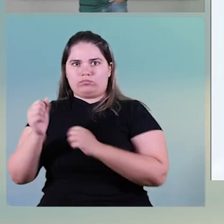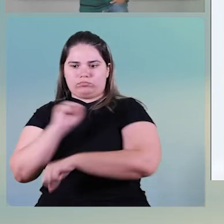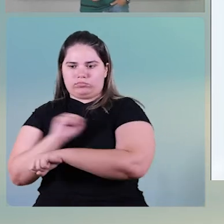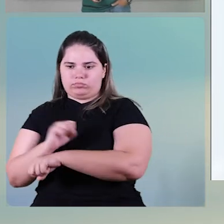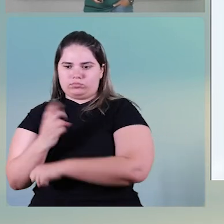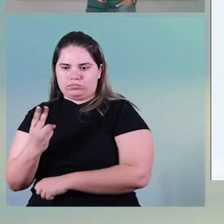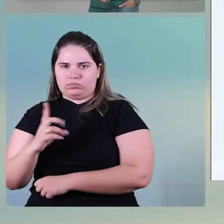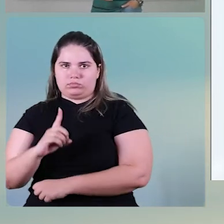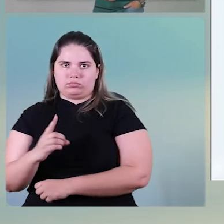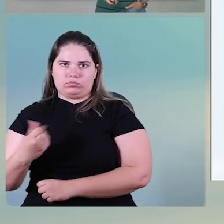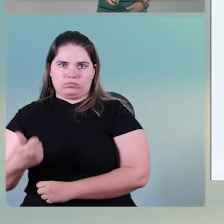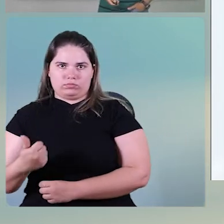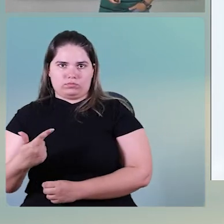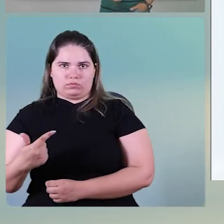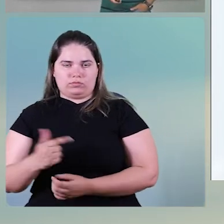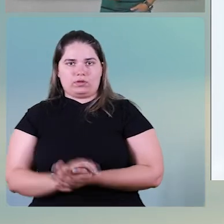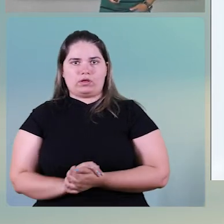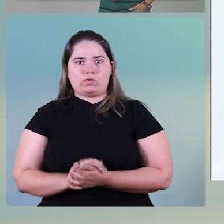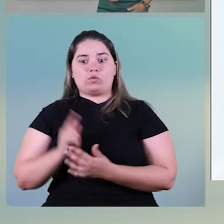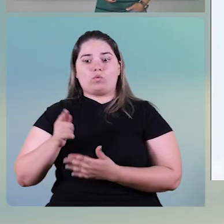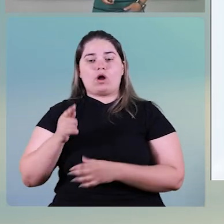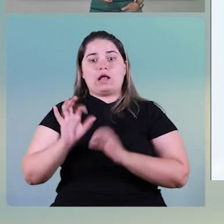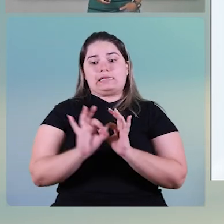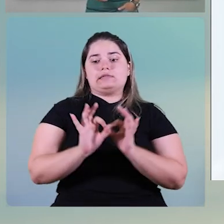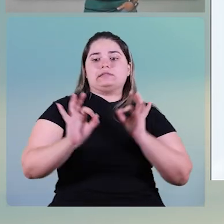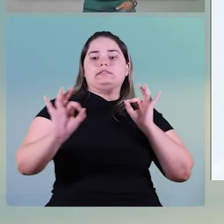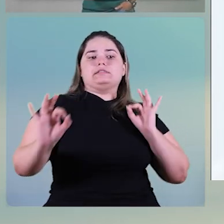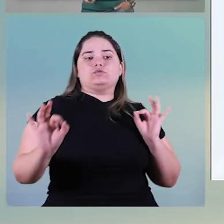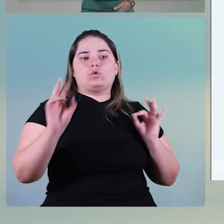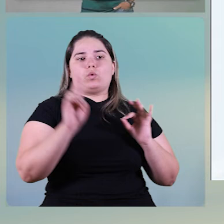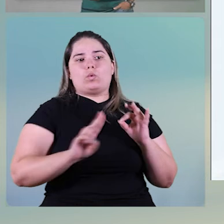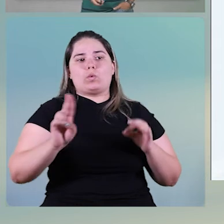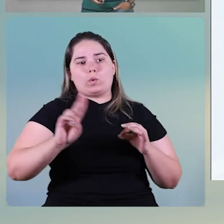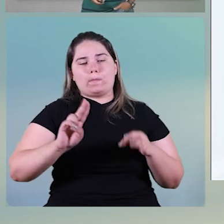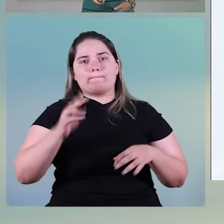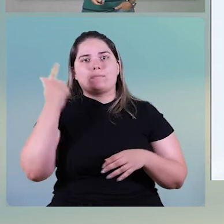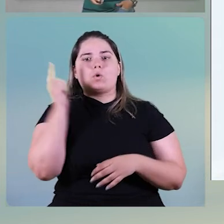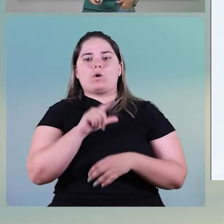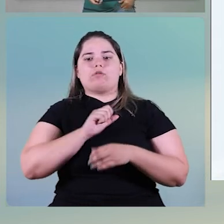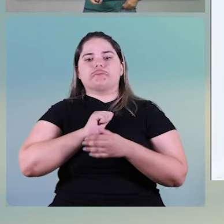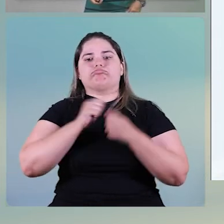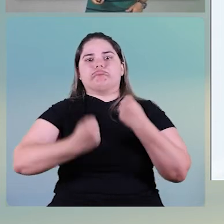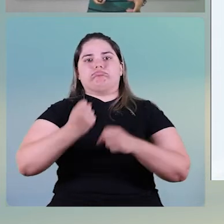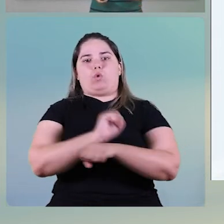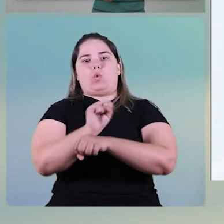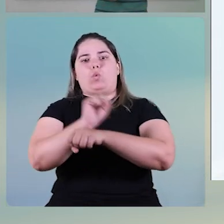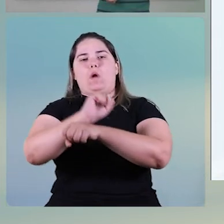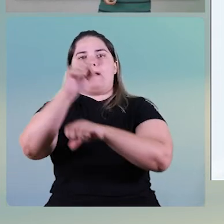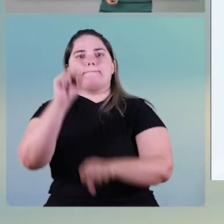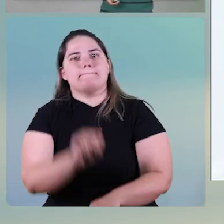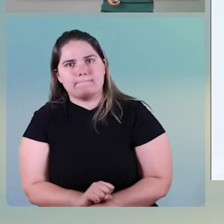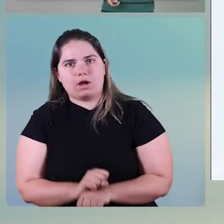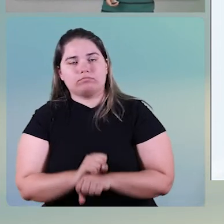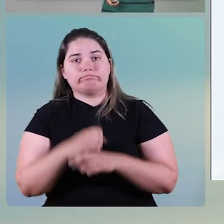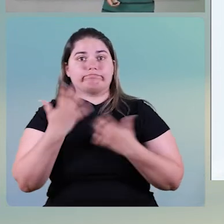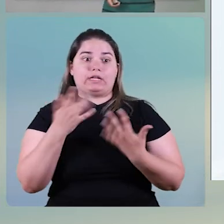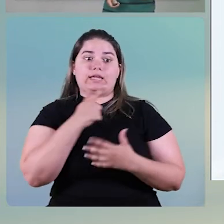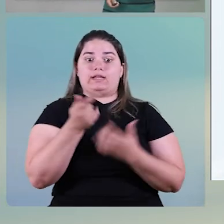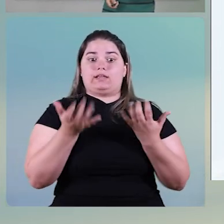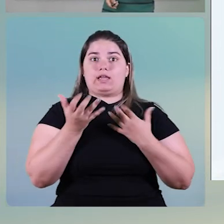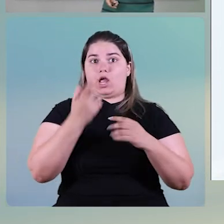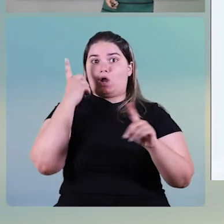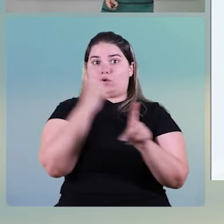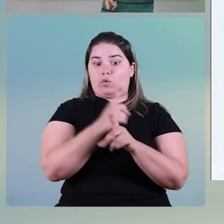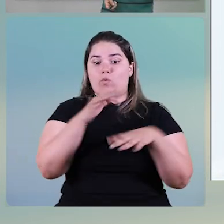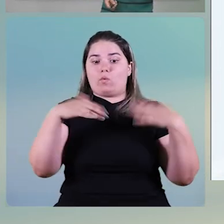D2, percorrem até parar, são respectivamente iguais a quanto? Então ele quer que a gente determine a distância percorrida